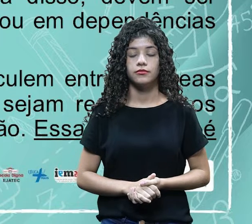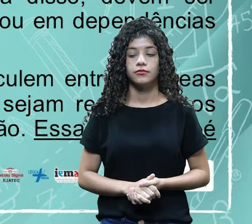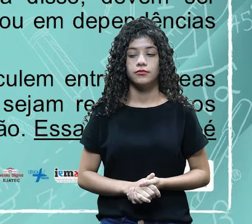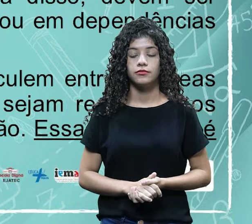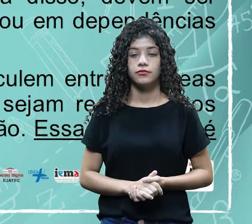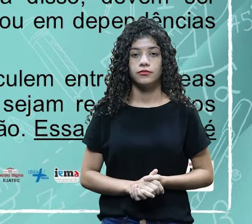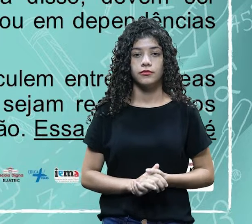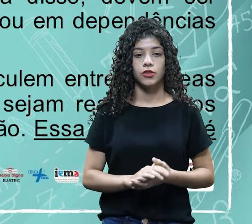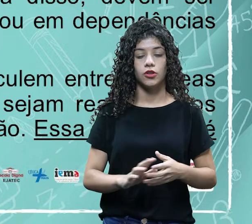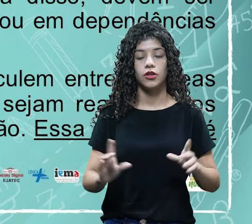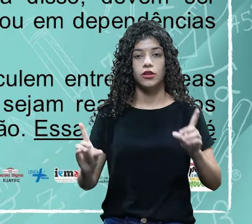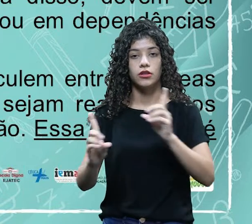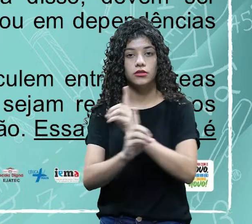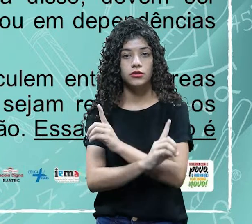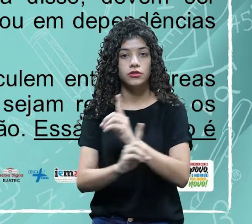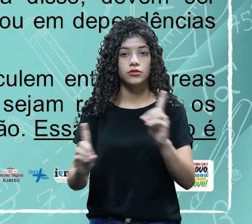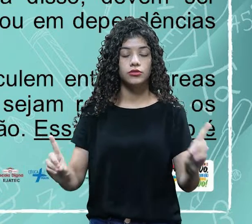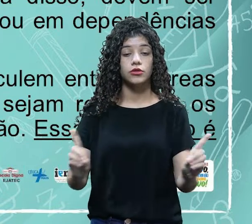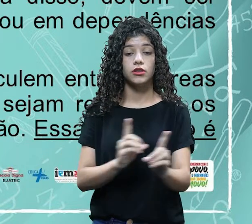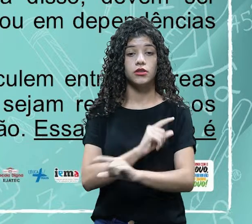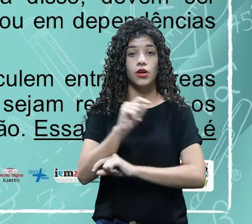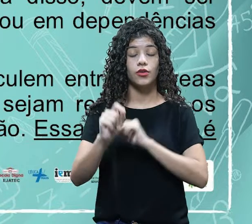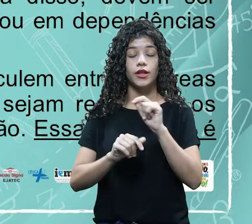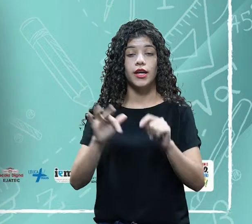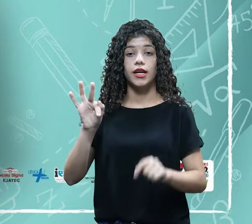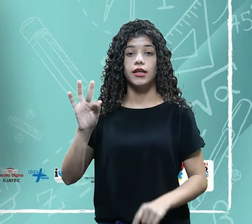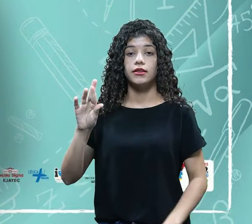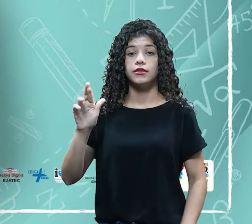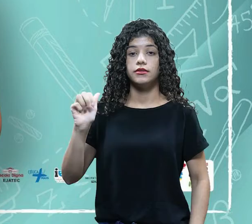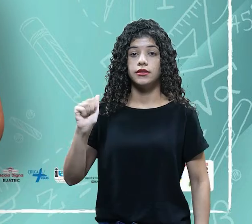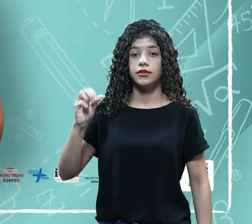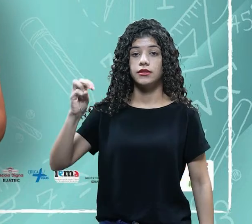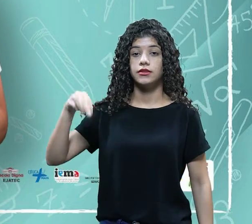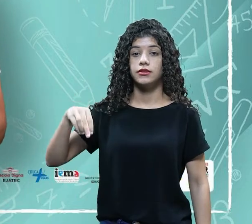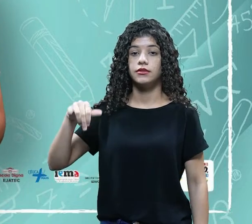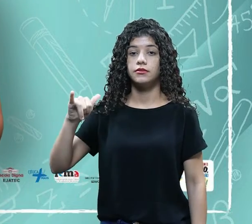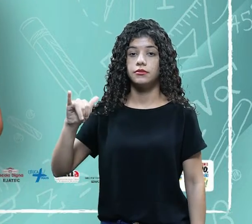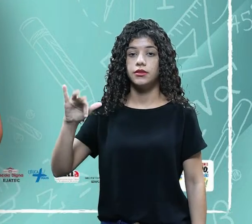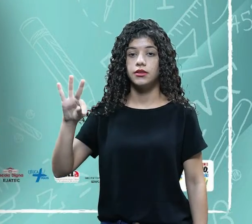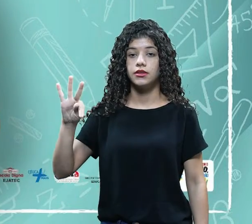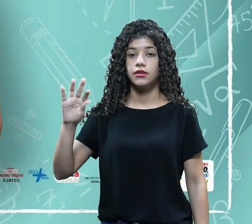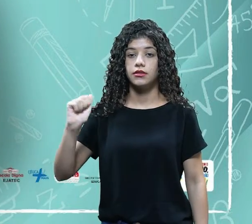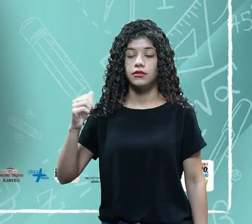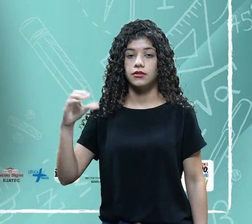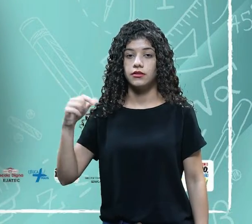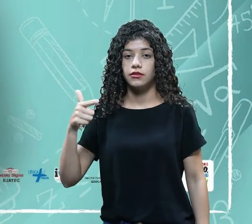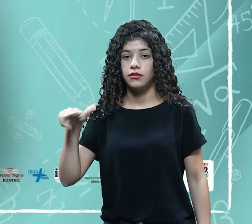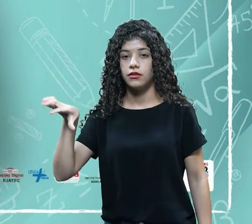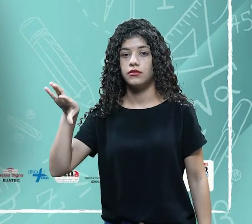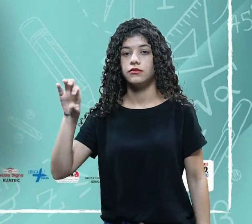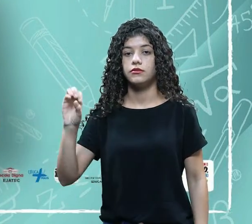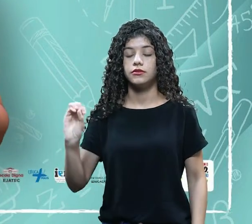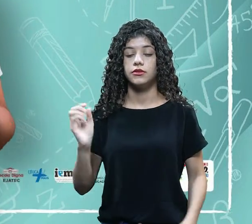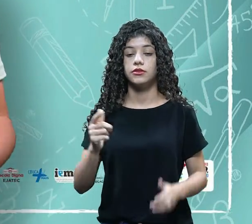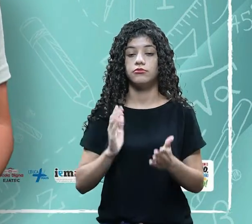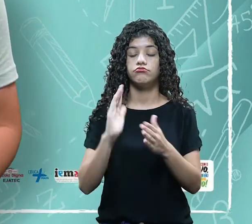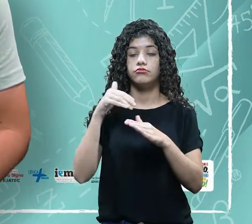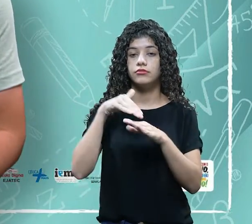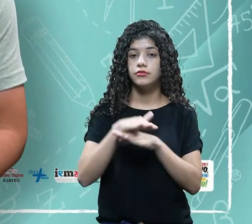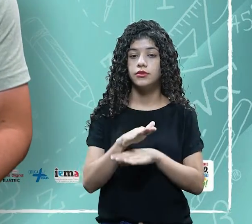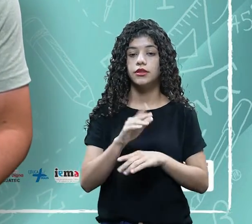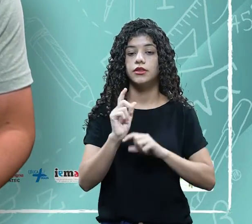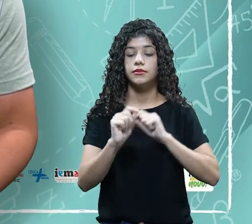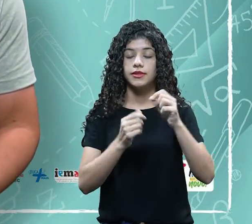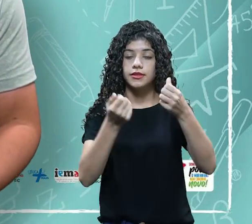os setores, né, ela é chamada de tramitação. E para entrar, né, no assunto de protocolo, primeiro a gente tem que